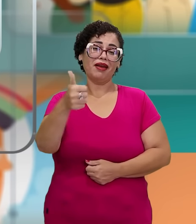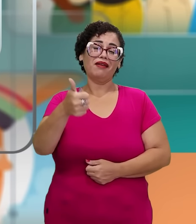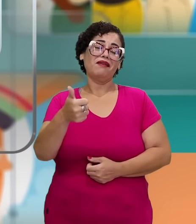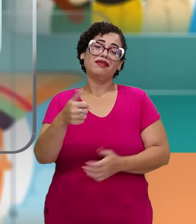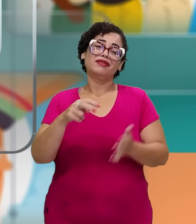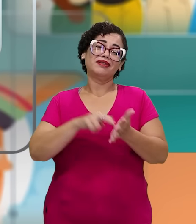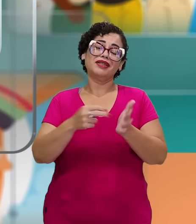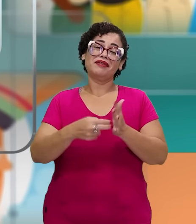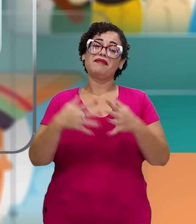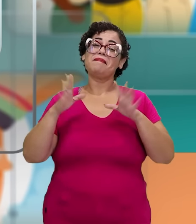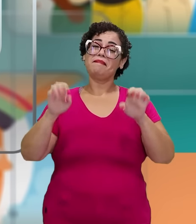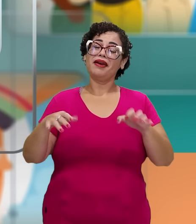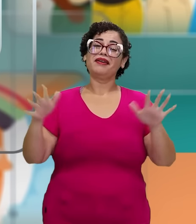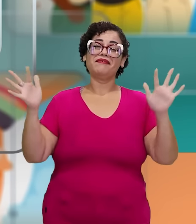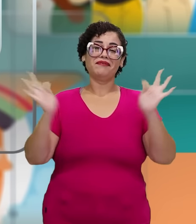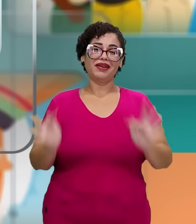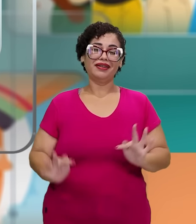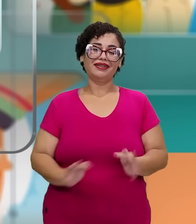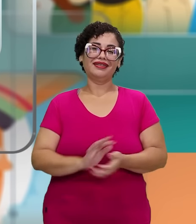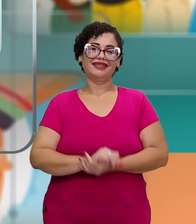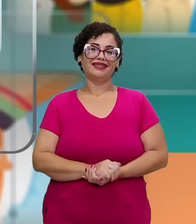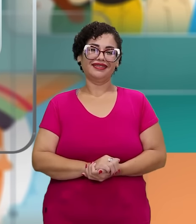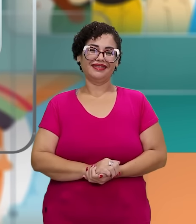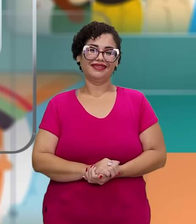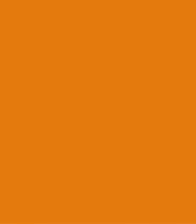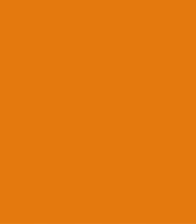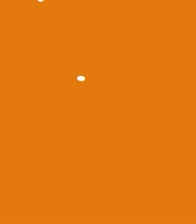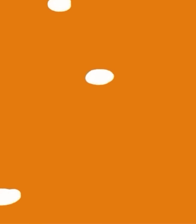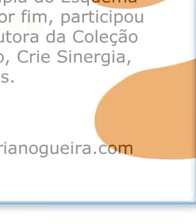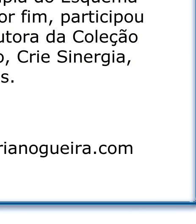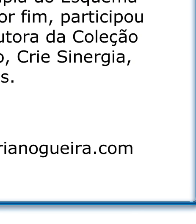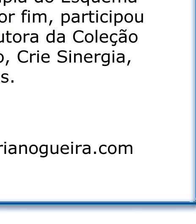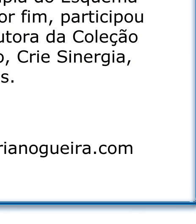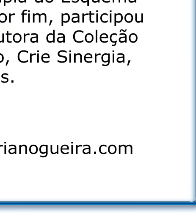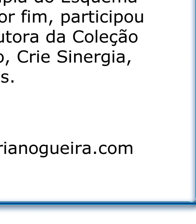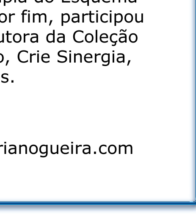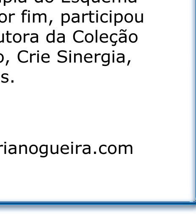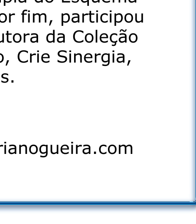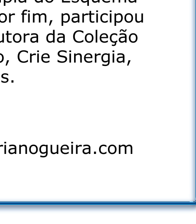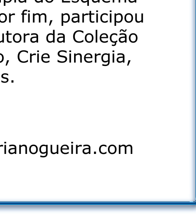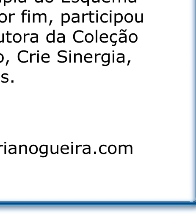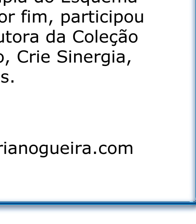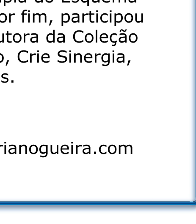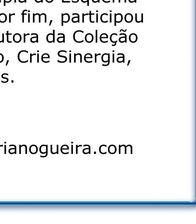viver uma vida muito mais significativa e feliz